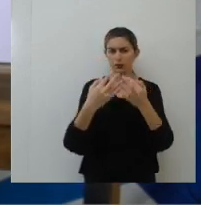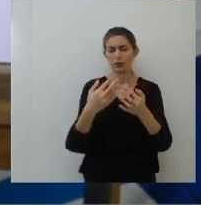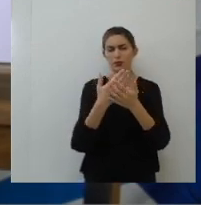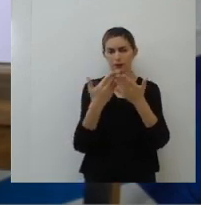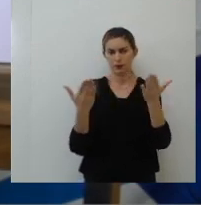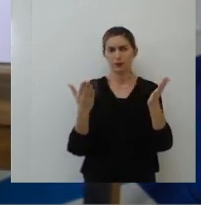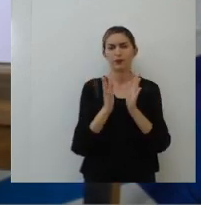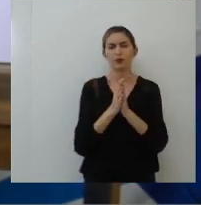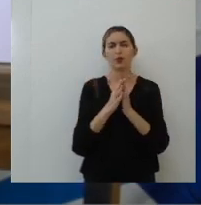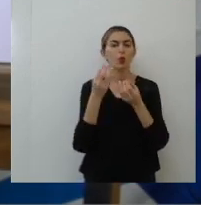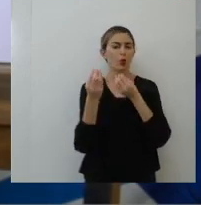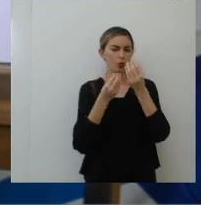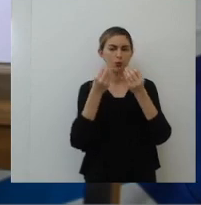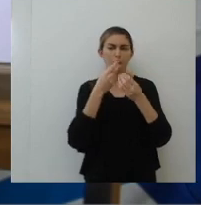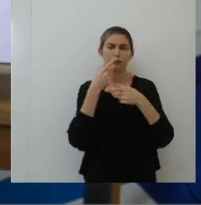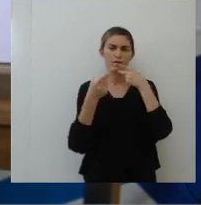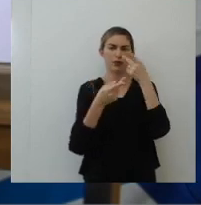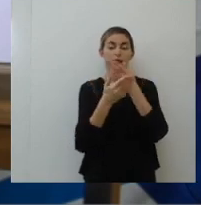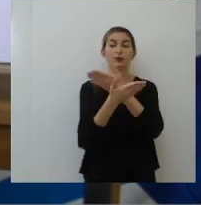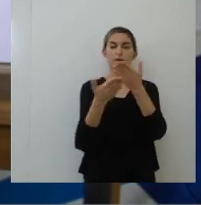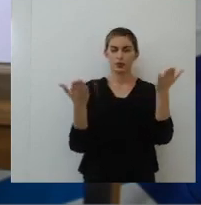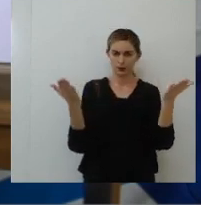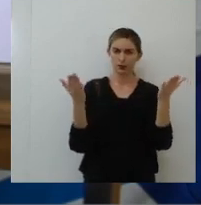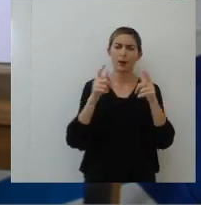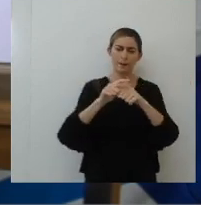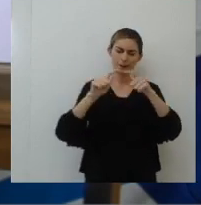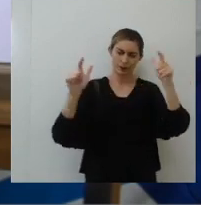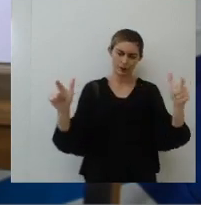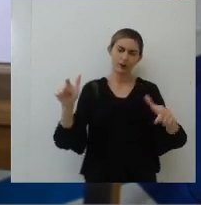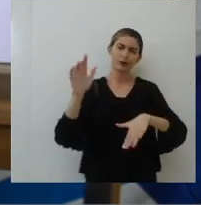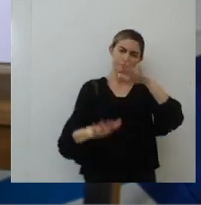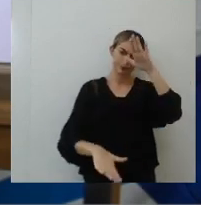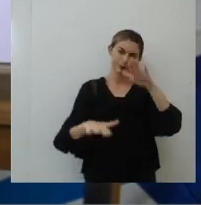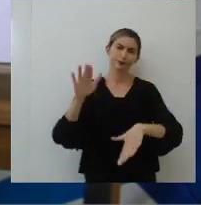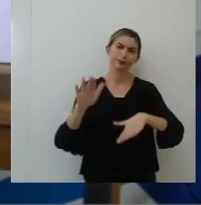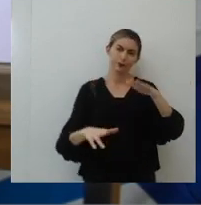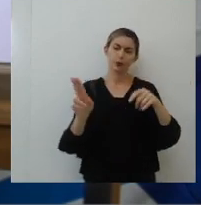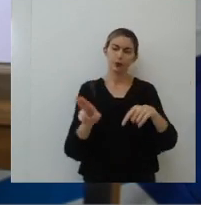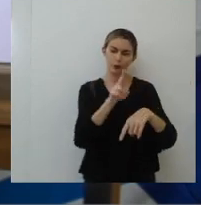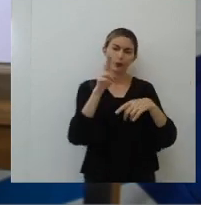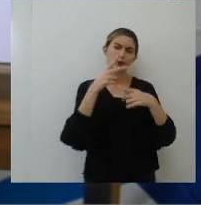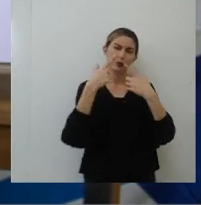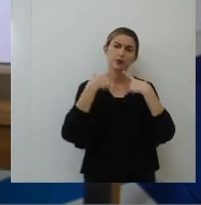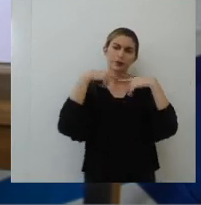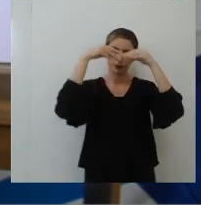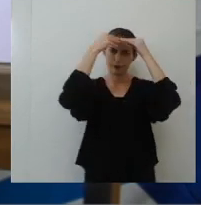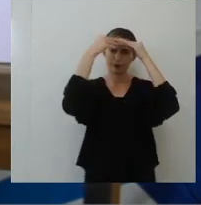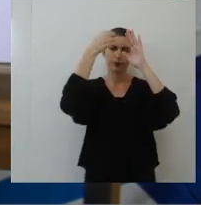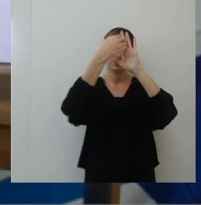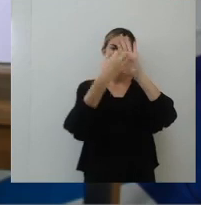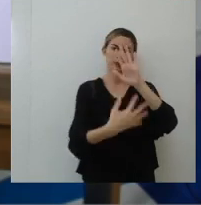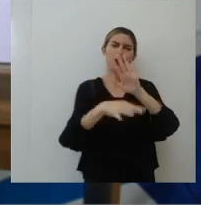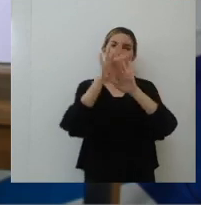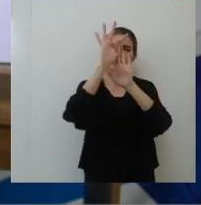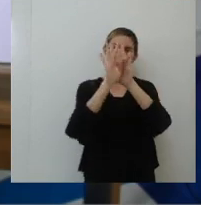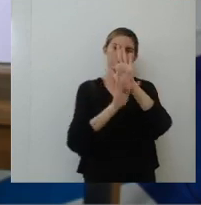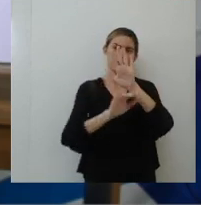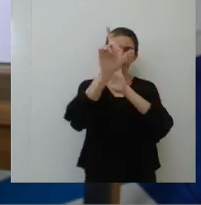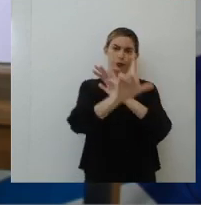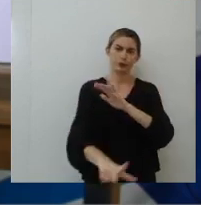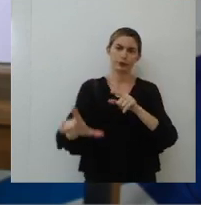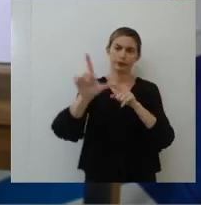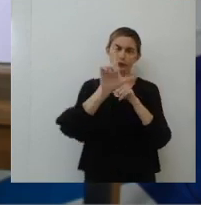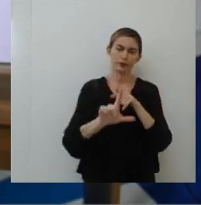só, como eu tinha dito para vocês, a grande maioria das vezes a gente vai utilizar figuras de linguagem no universo do texto